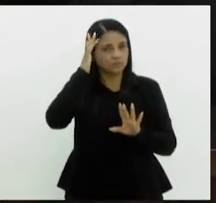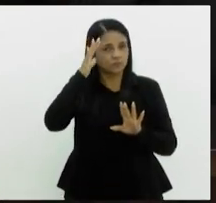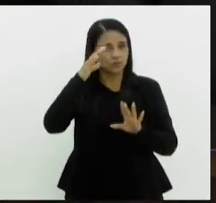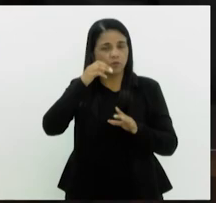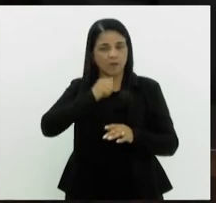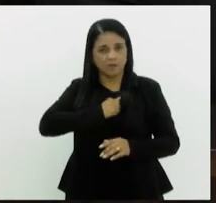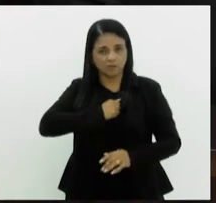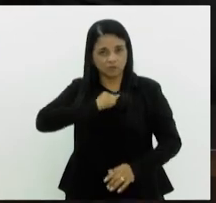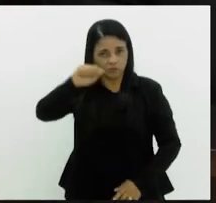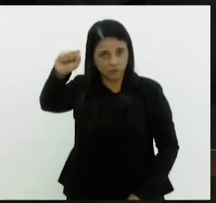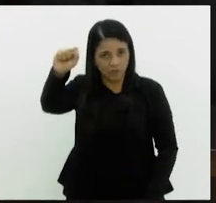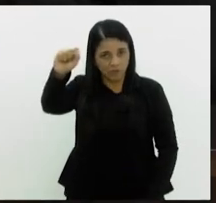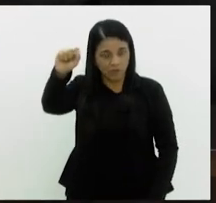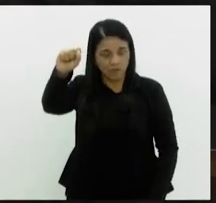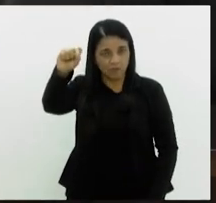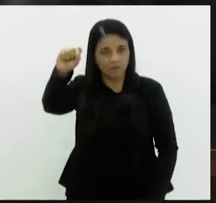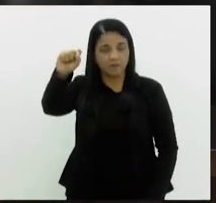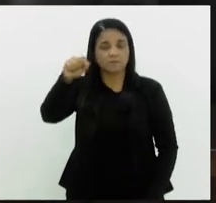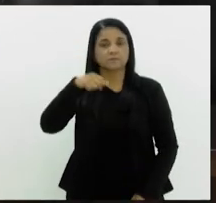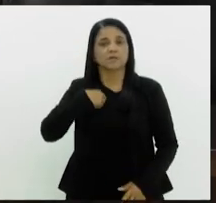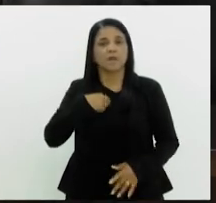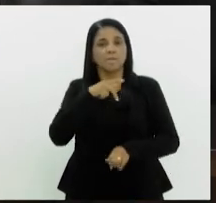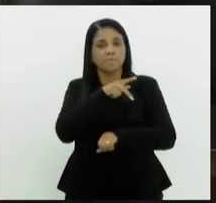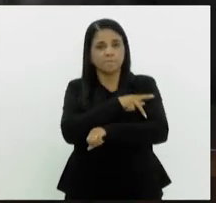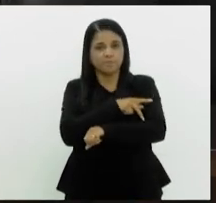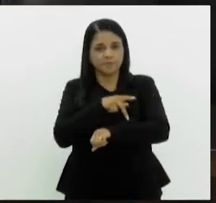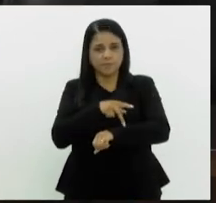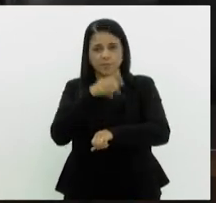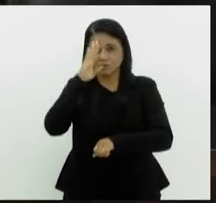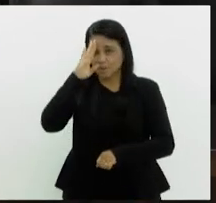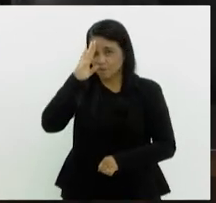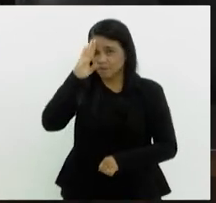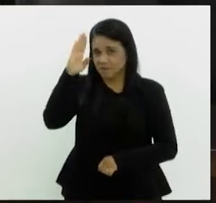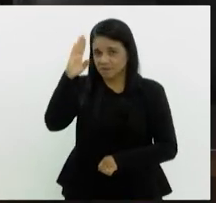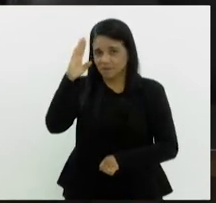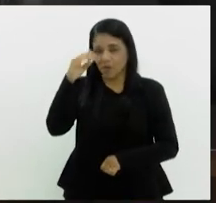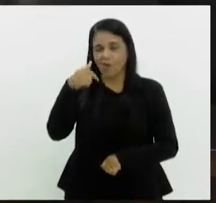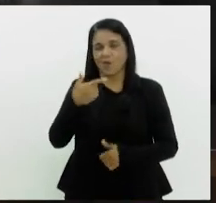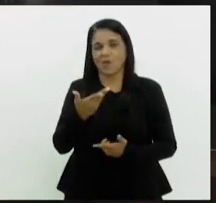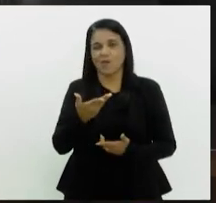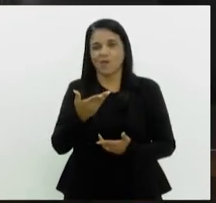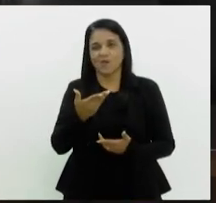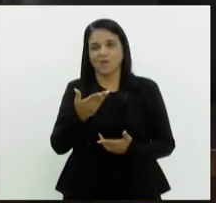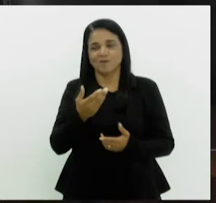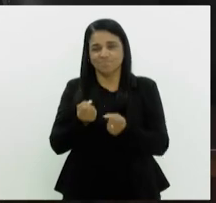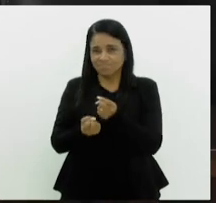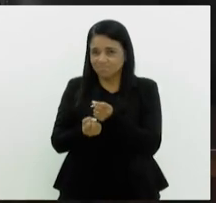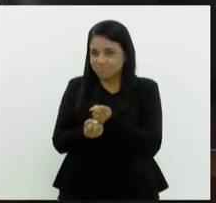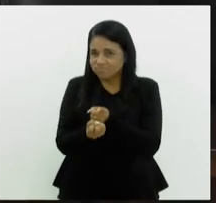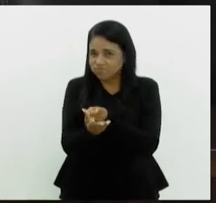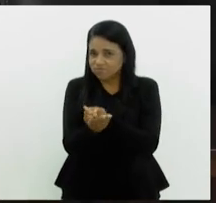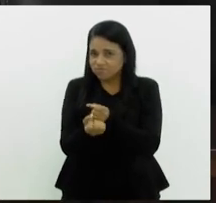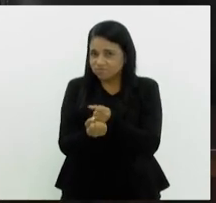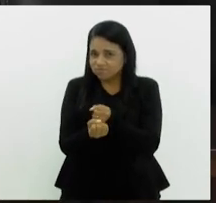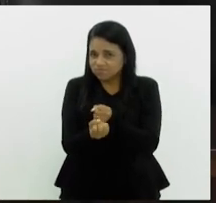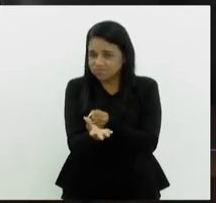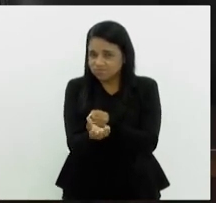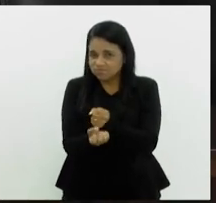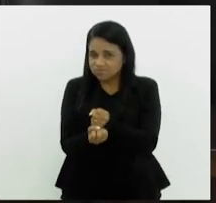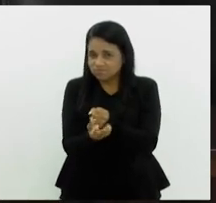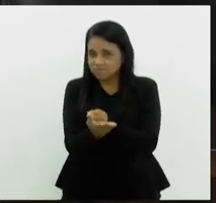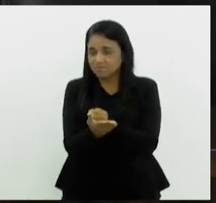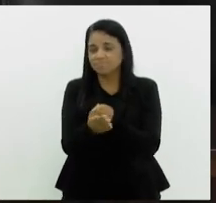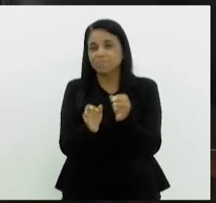demonstrou o quanto a pedagogia do axé ela é fundamental. E aproveitar para já dar um spoiler do que a gente está